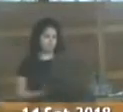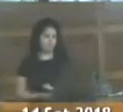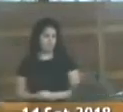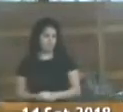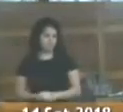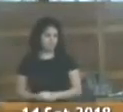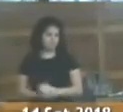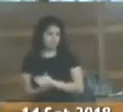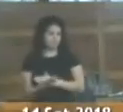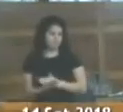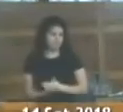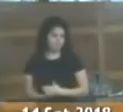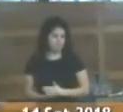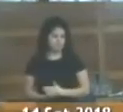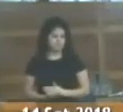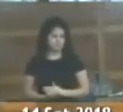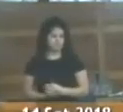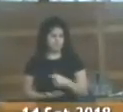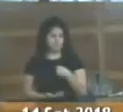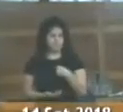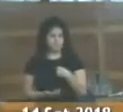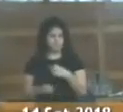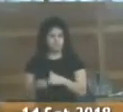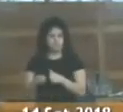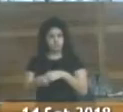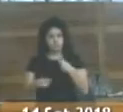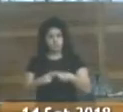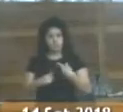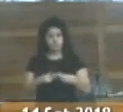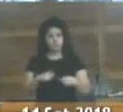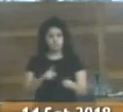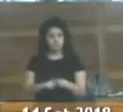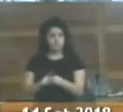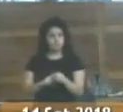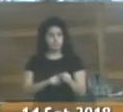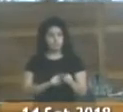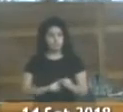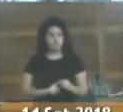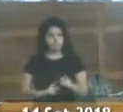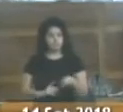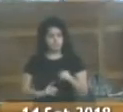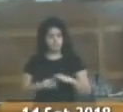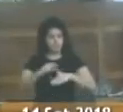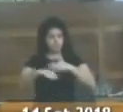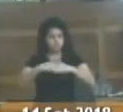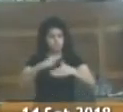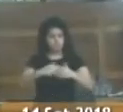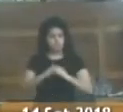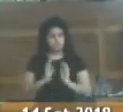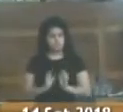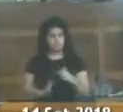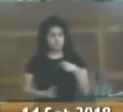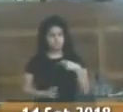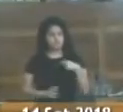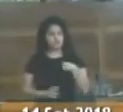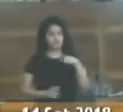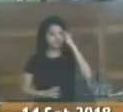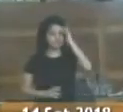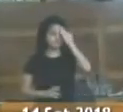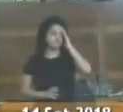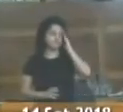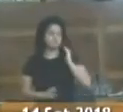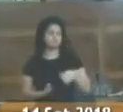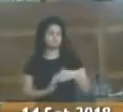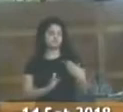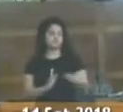No início, eu me perguntava por que a comunidade não se engajava mais. Porém, com o tempo, eu entendi que estão todos